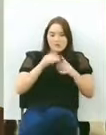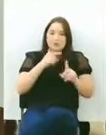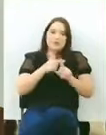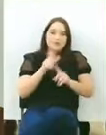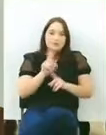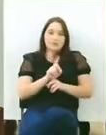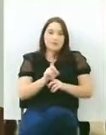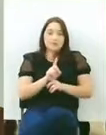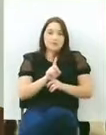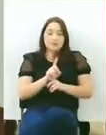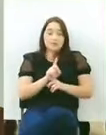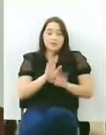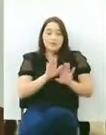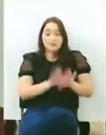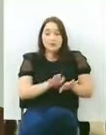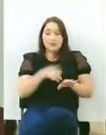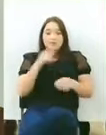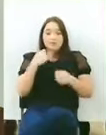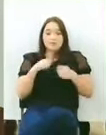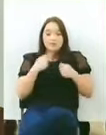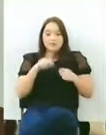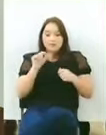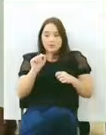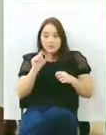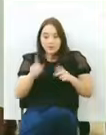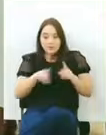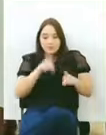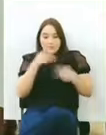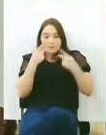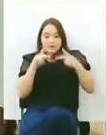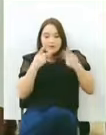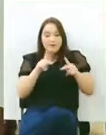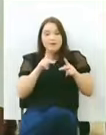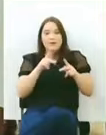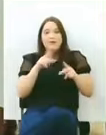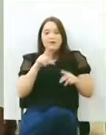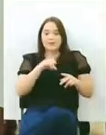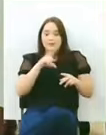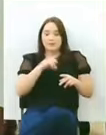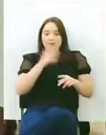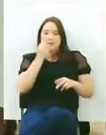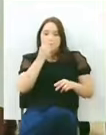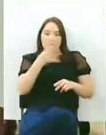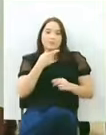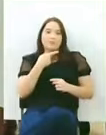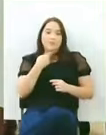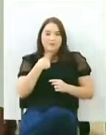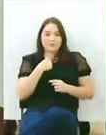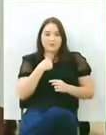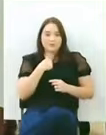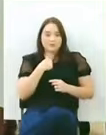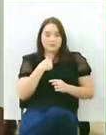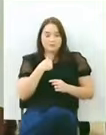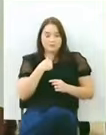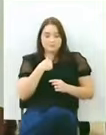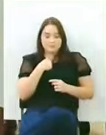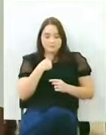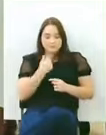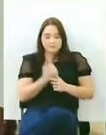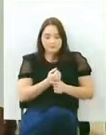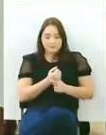ganhar disso, mas eles devem pastorear a igreja de boa vontade.